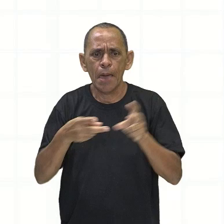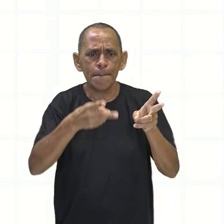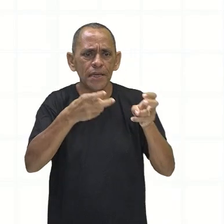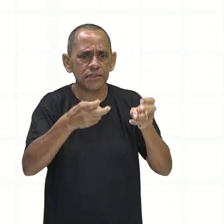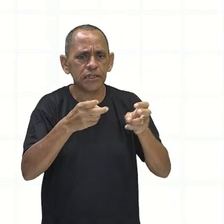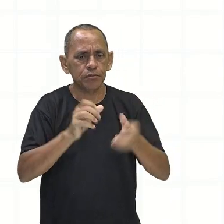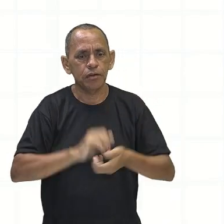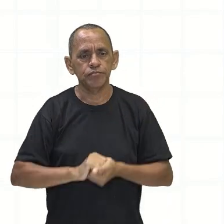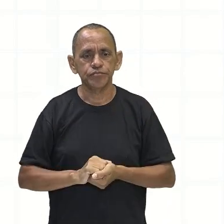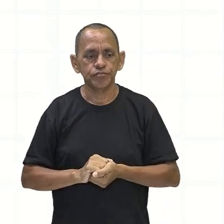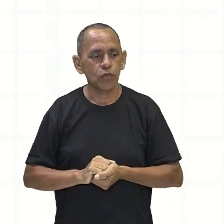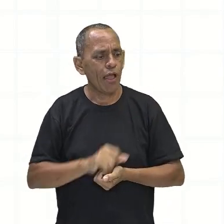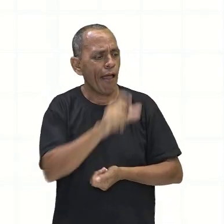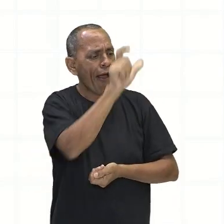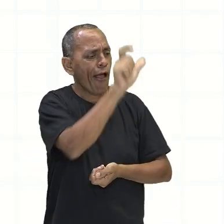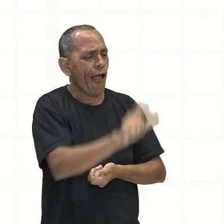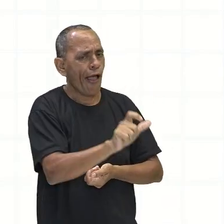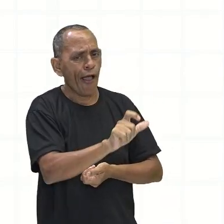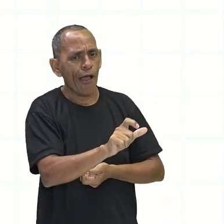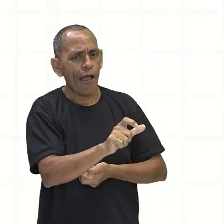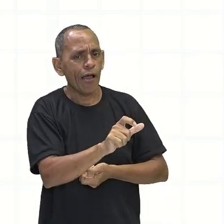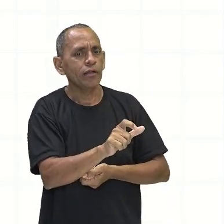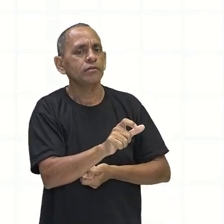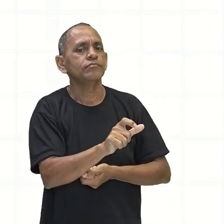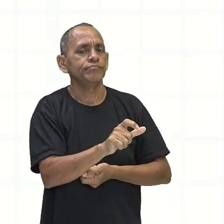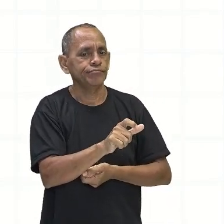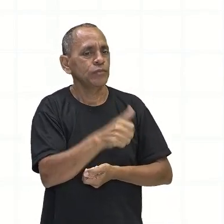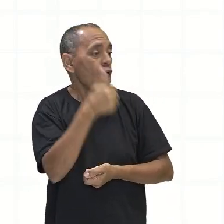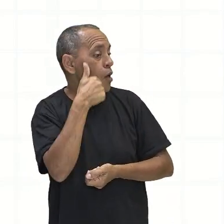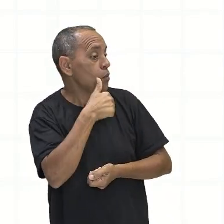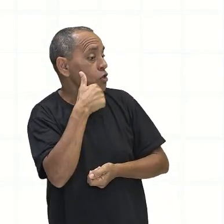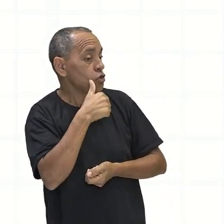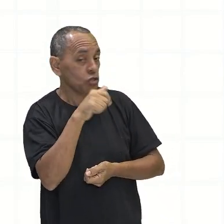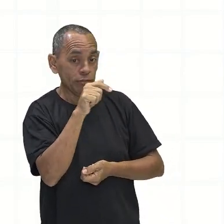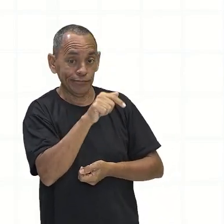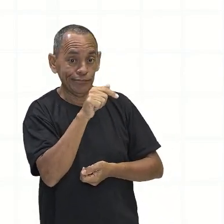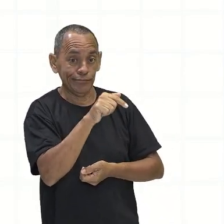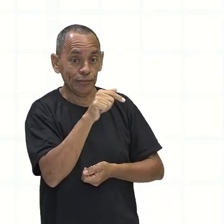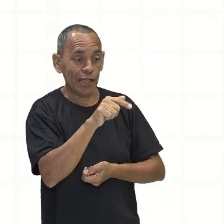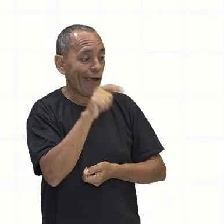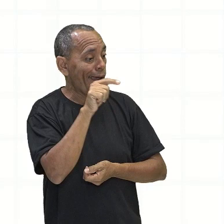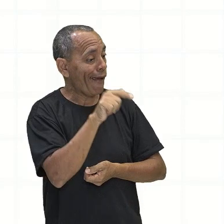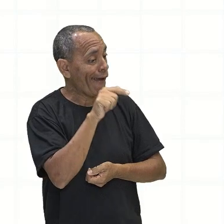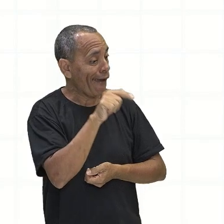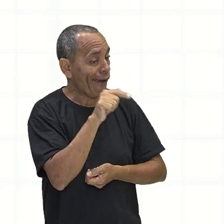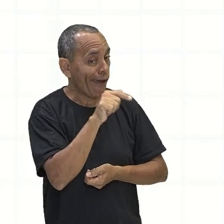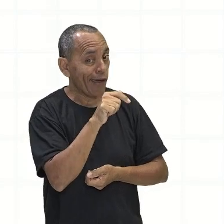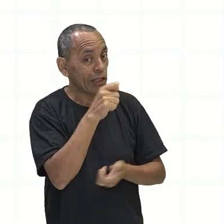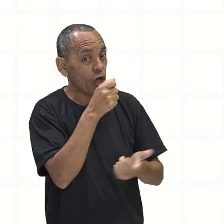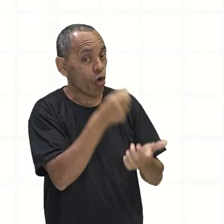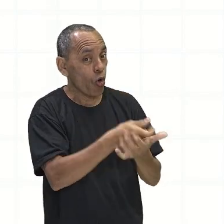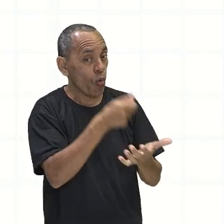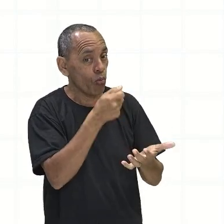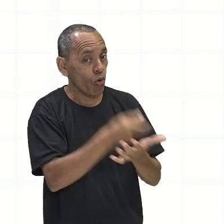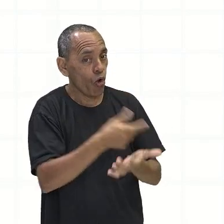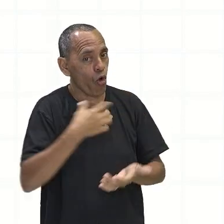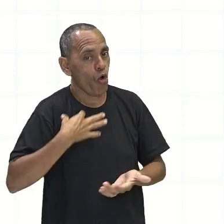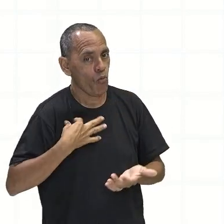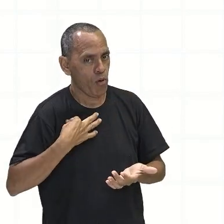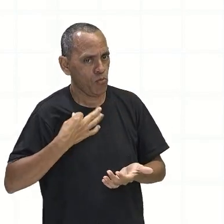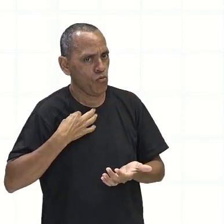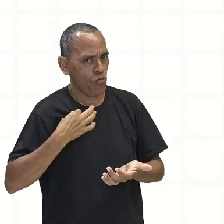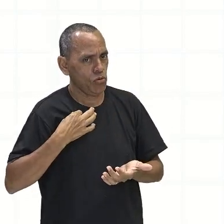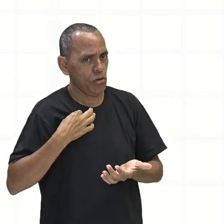substantivo menina pelo pronome. Observe aí, ó. Ela comprou uma blusa. Notaram